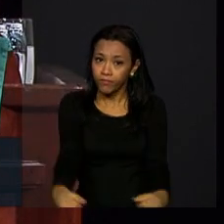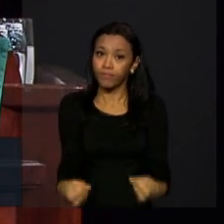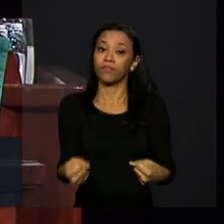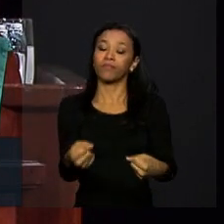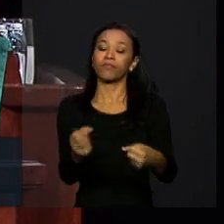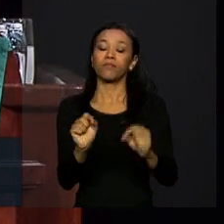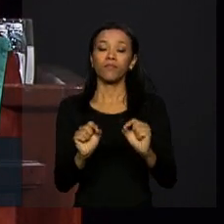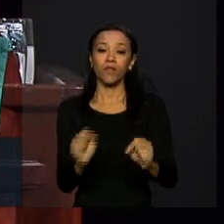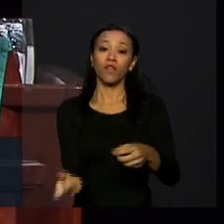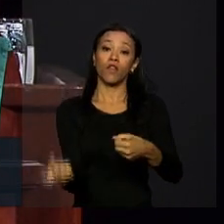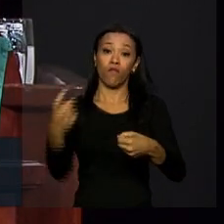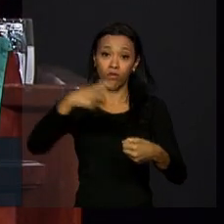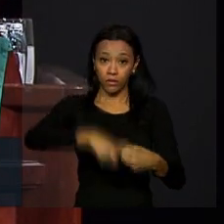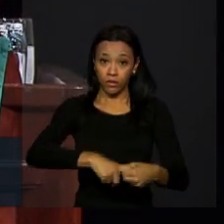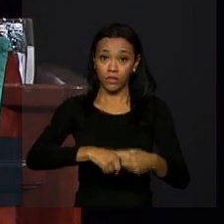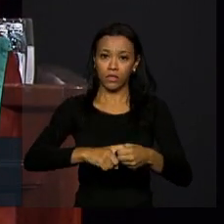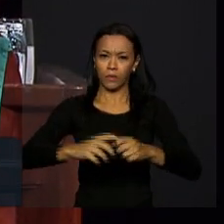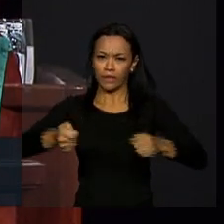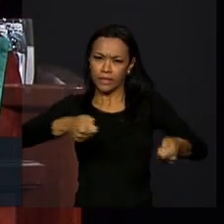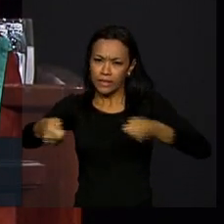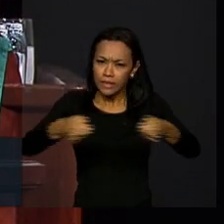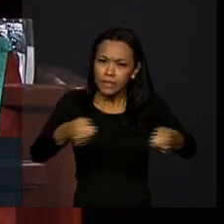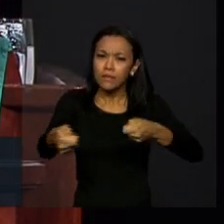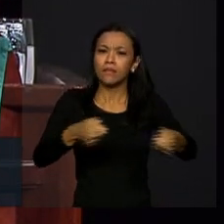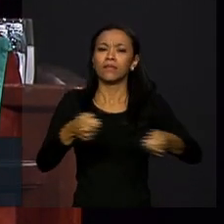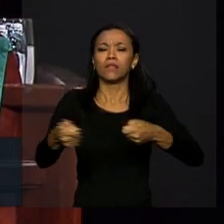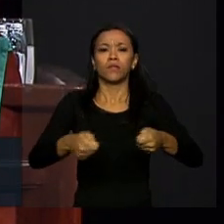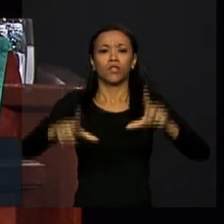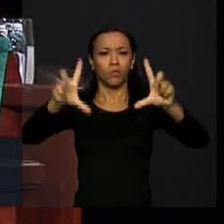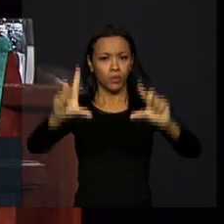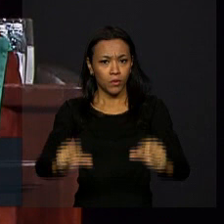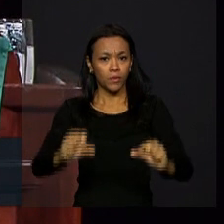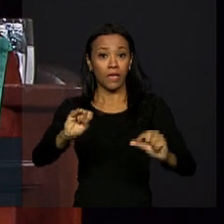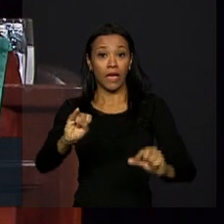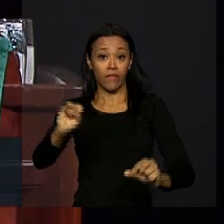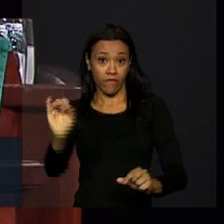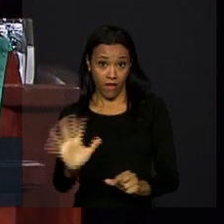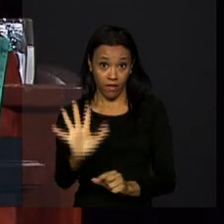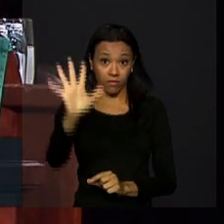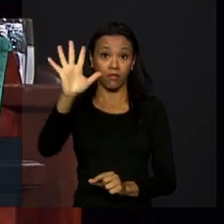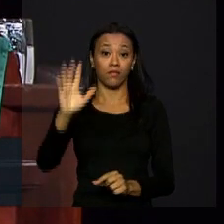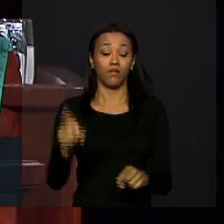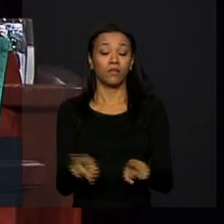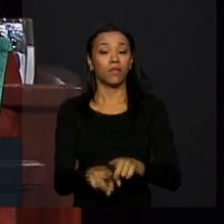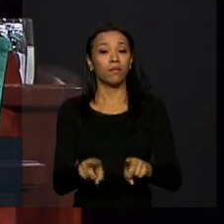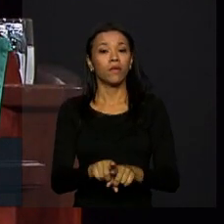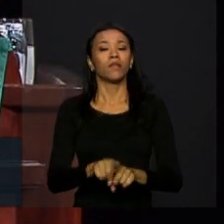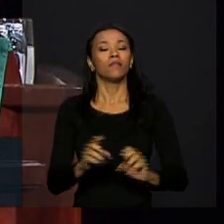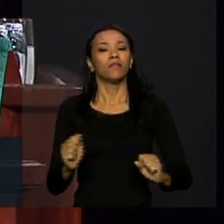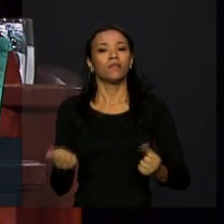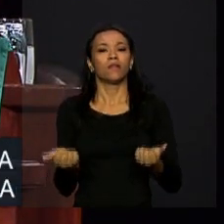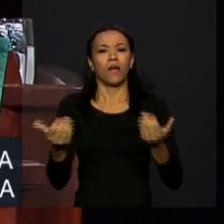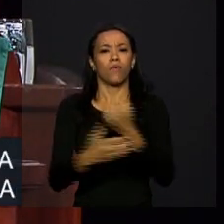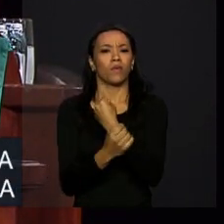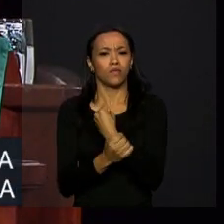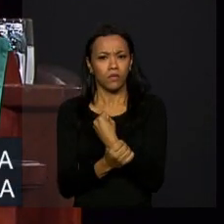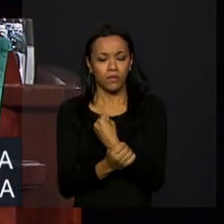retomando o equilíbrio reduzindo a inflação consolidando a estabilidade